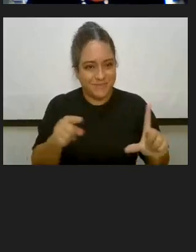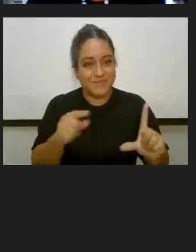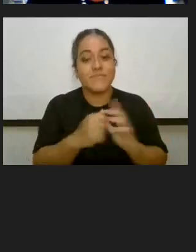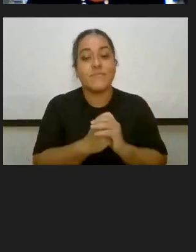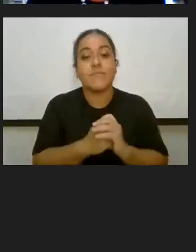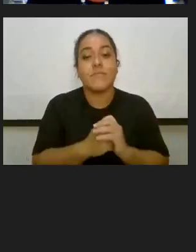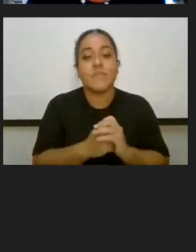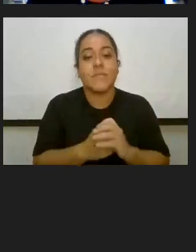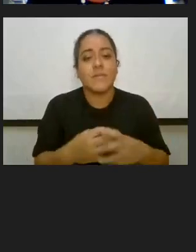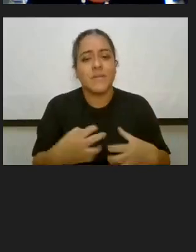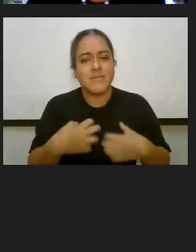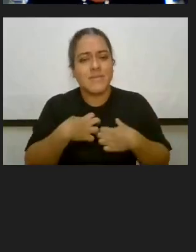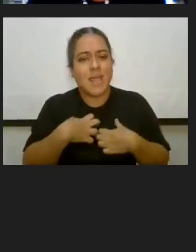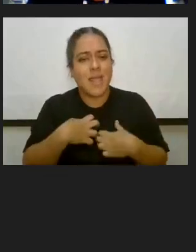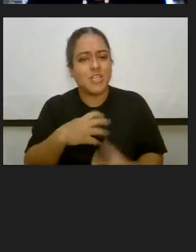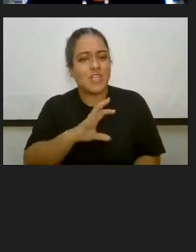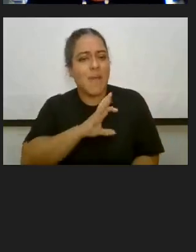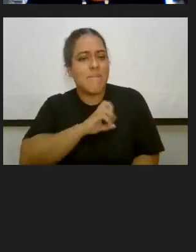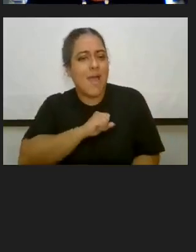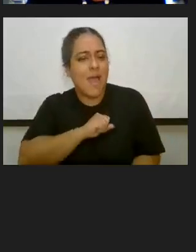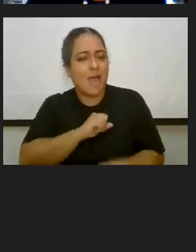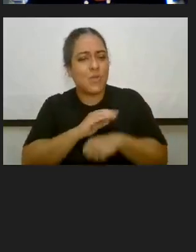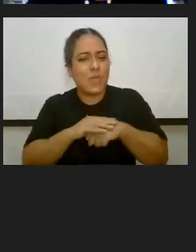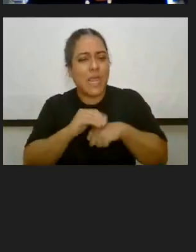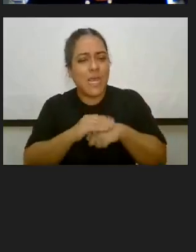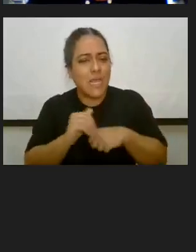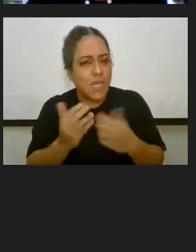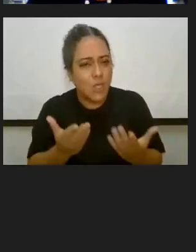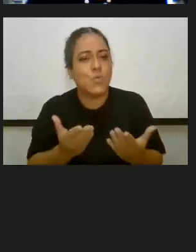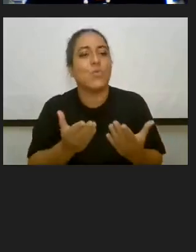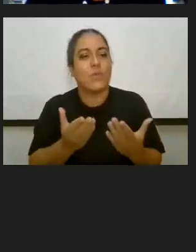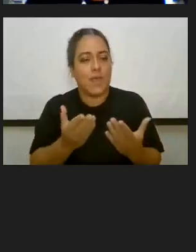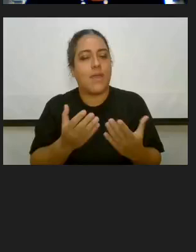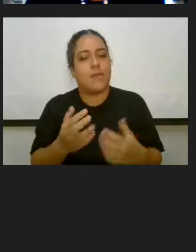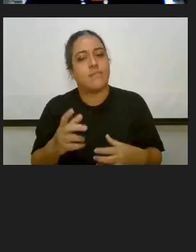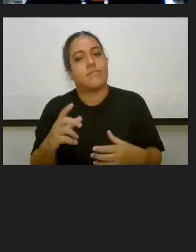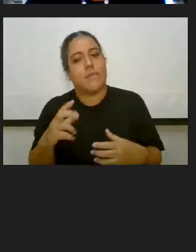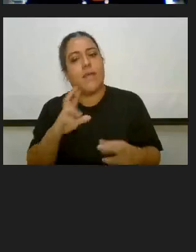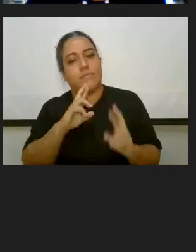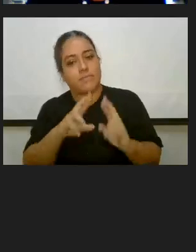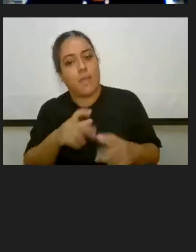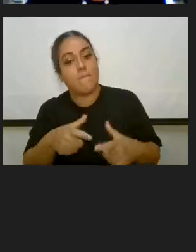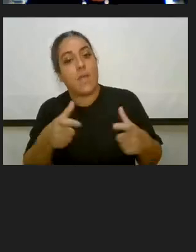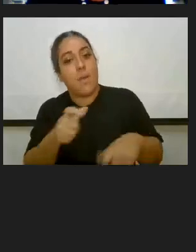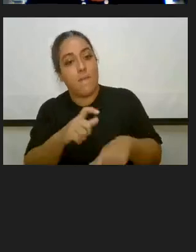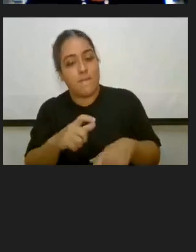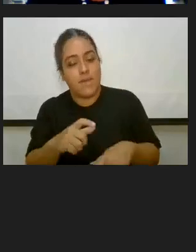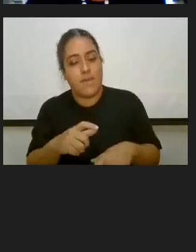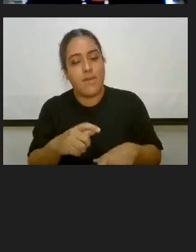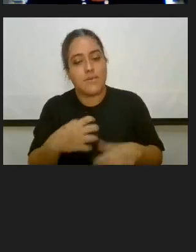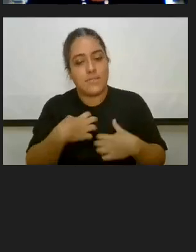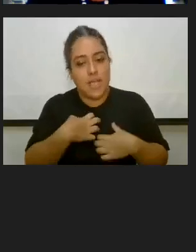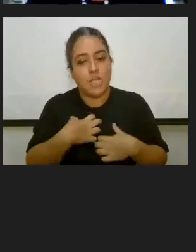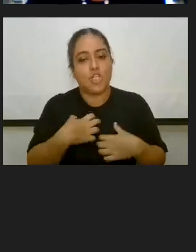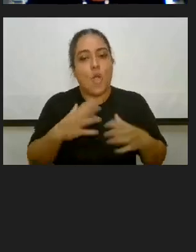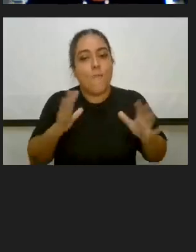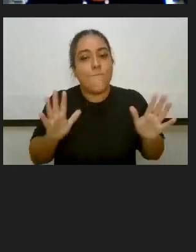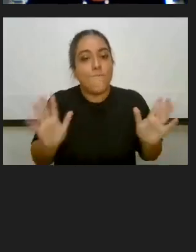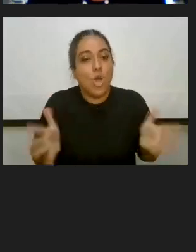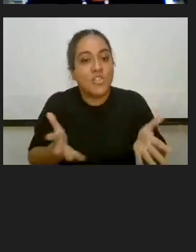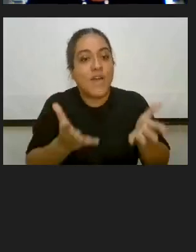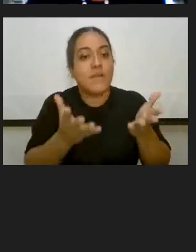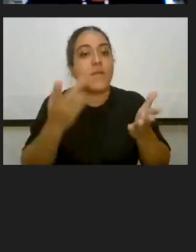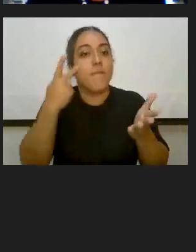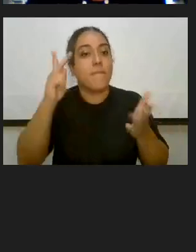Amada, querido, maior parte do tempo. Motivada para o trabalho, motivado, maior parte